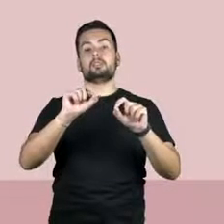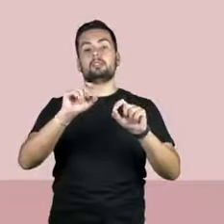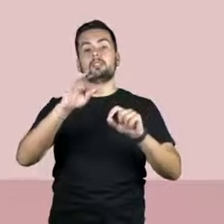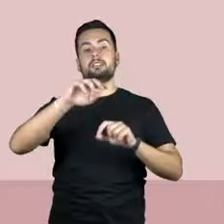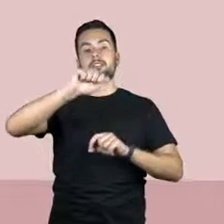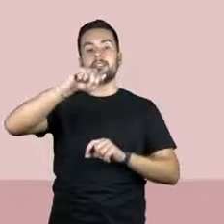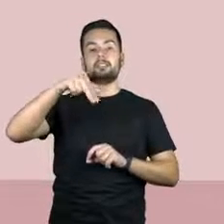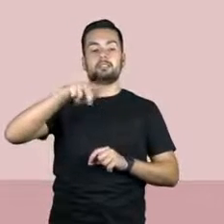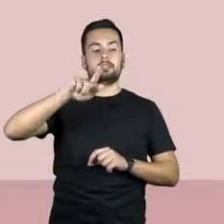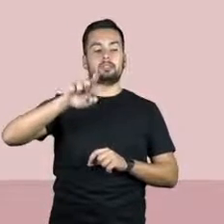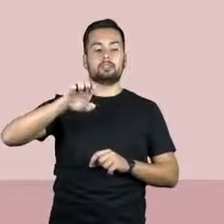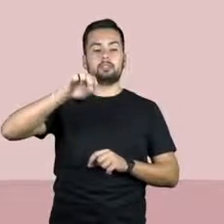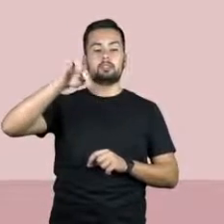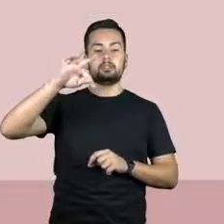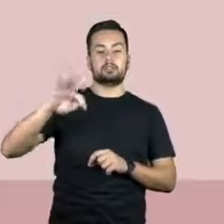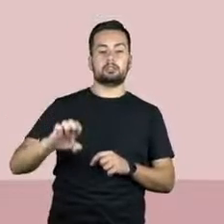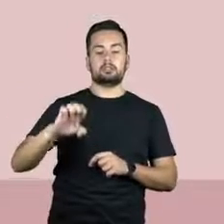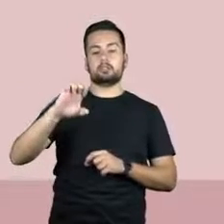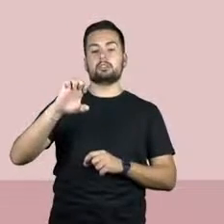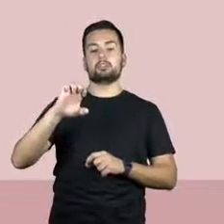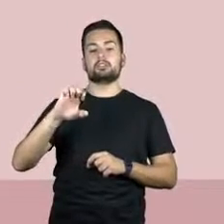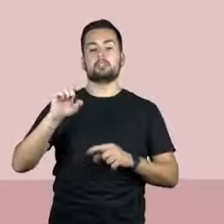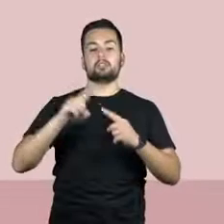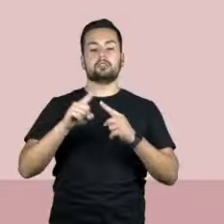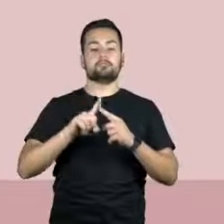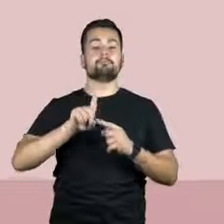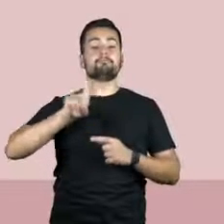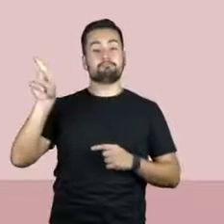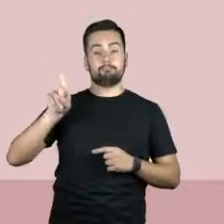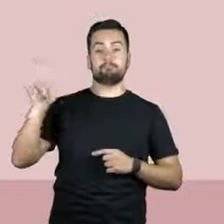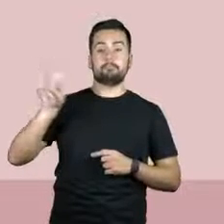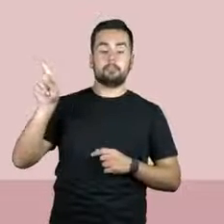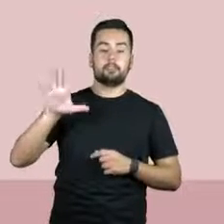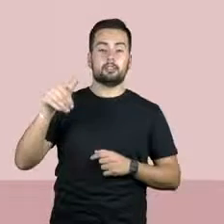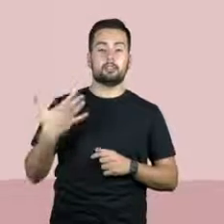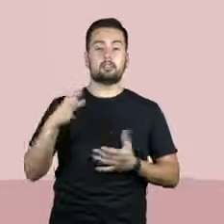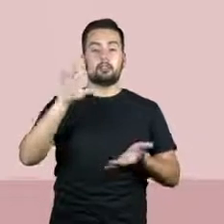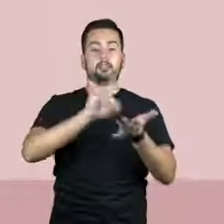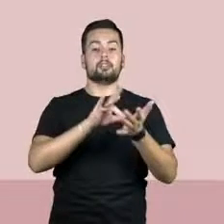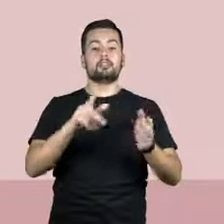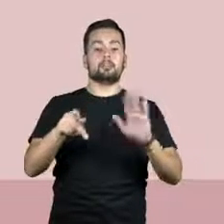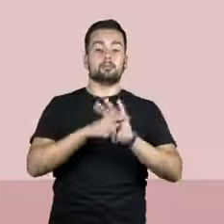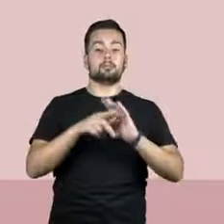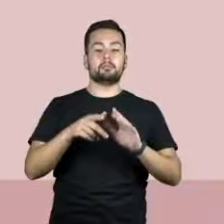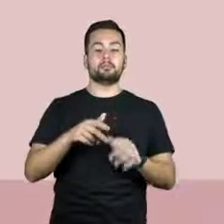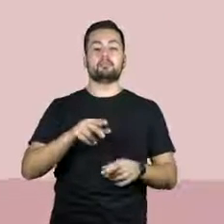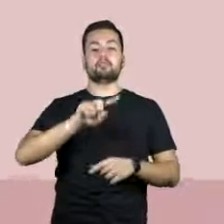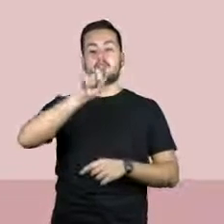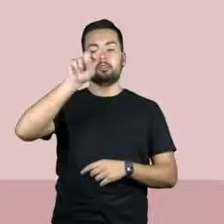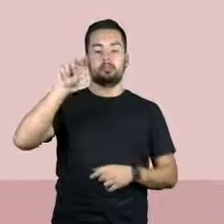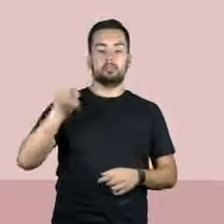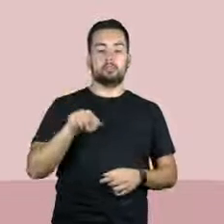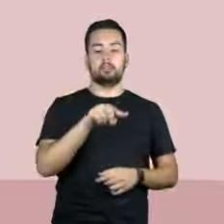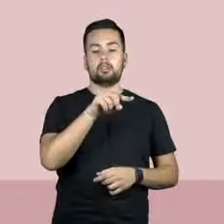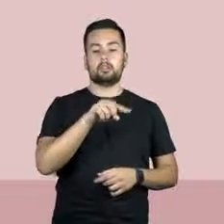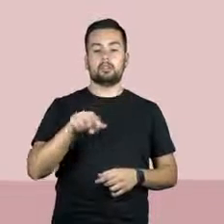tangente aqui nessa fatia, né, desse tipo aqui mais ou menos. Né? Isso aqui, na verdade, é um arco. Né? Às vezes, arco é muito difícil de ser calculado. Então, a